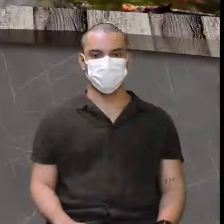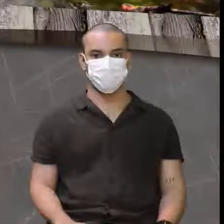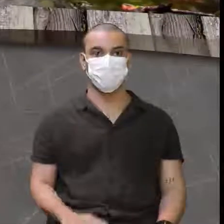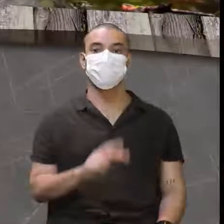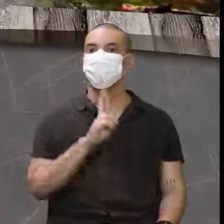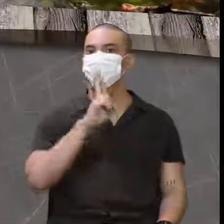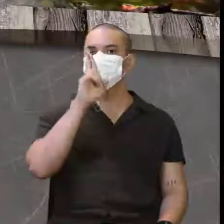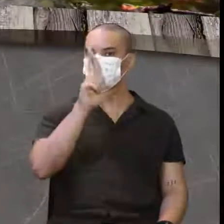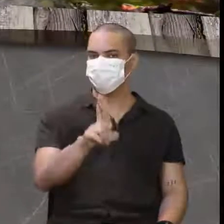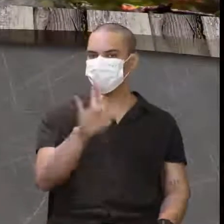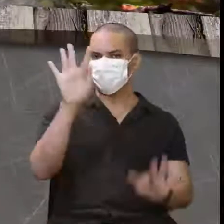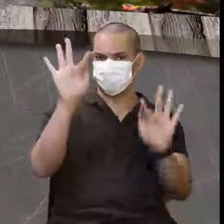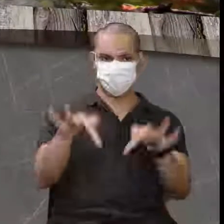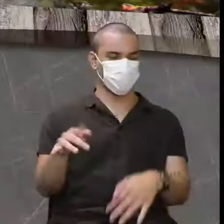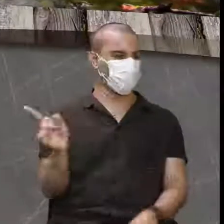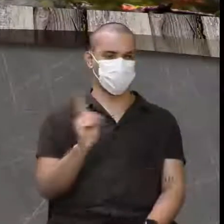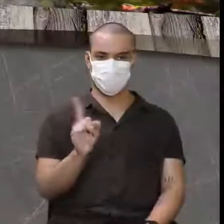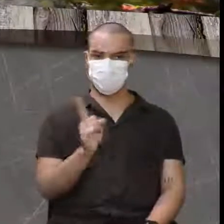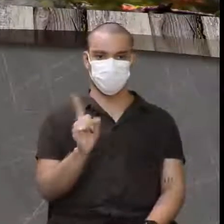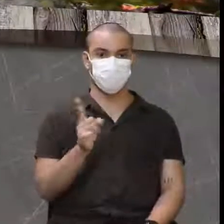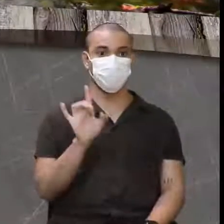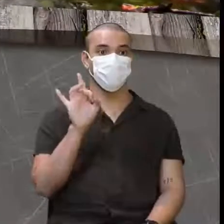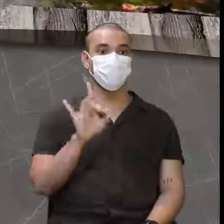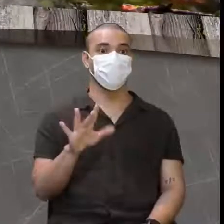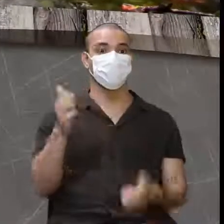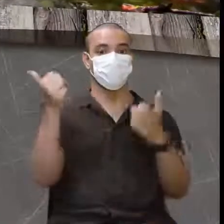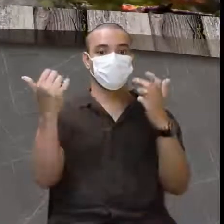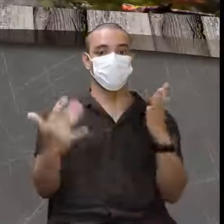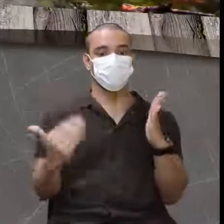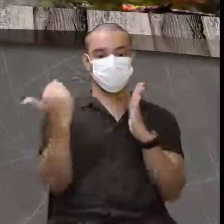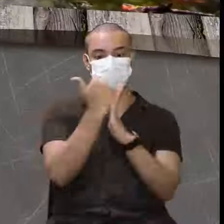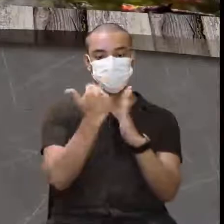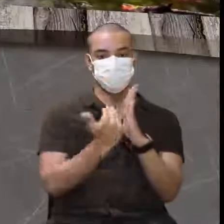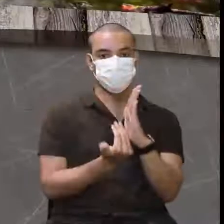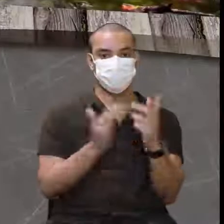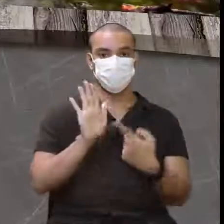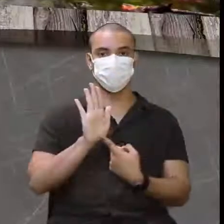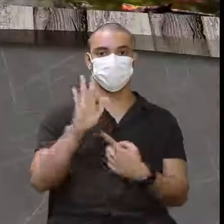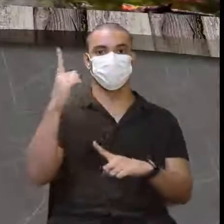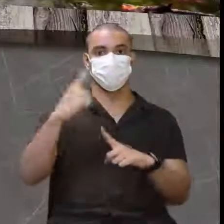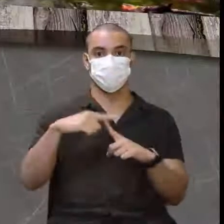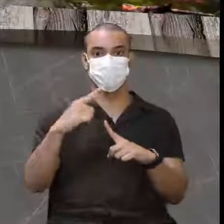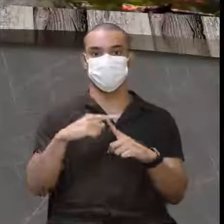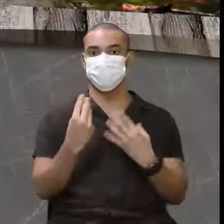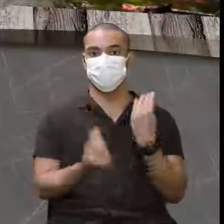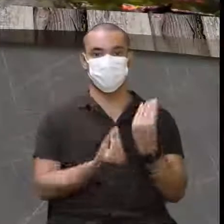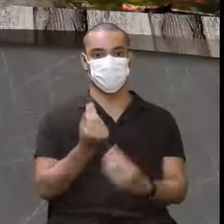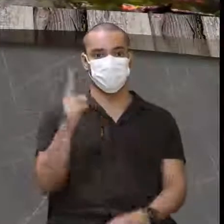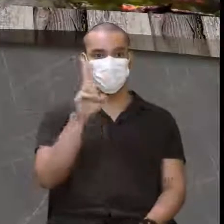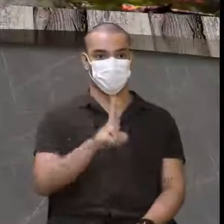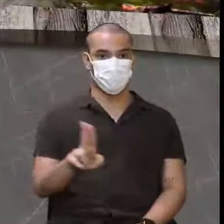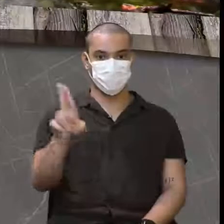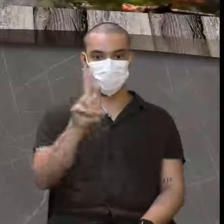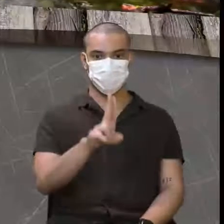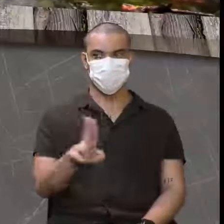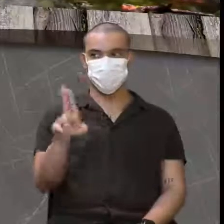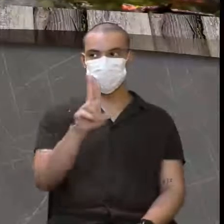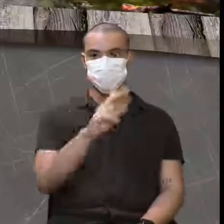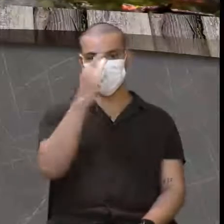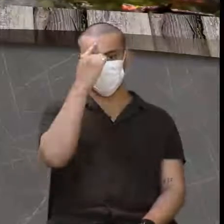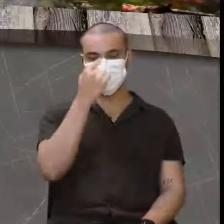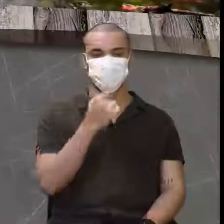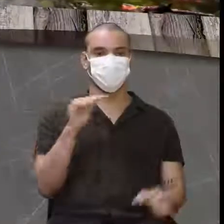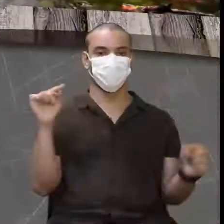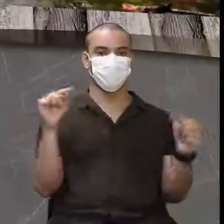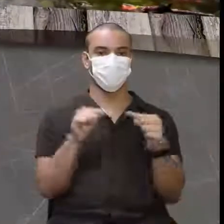o resultado final dos experimentos. Nós estamos simplesmente mostrando o tipo de padrão que ele usou, que tipo de espécie que ele usou,